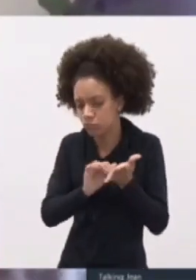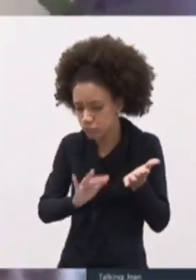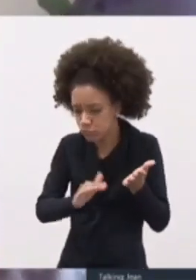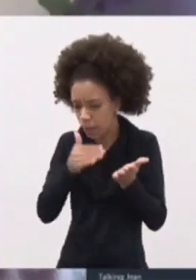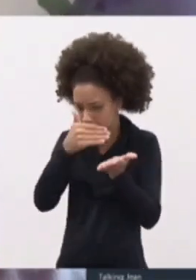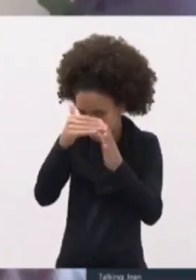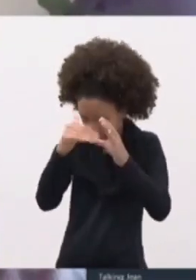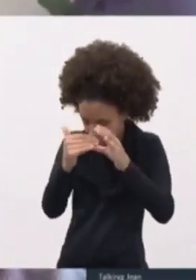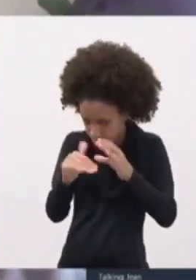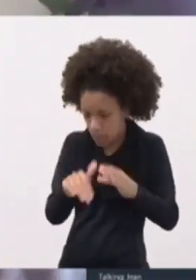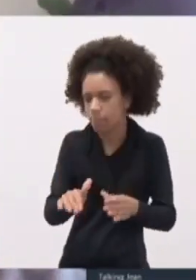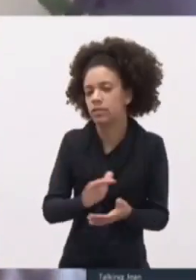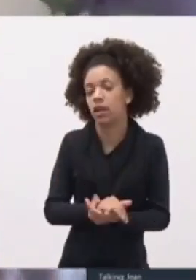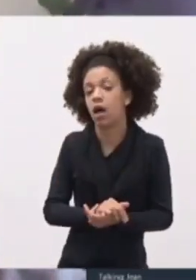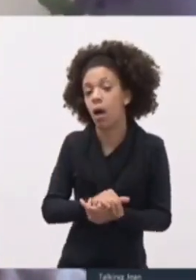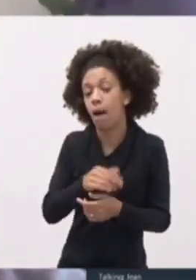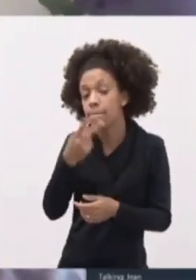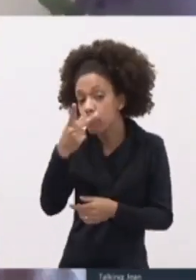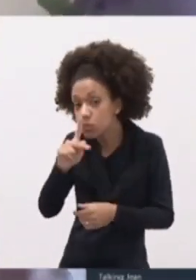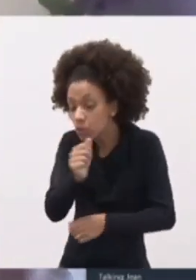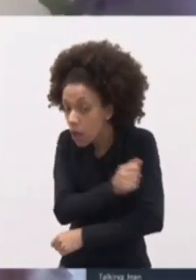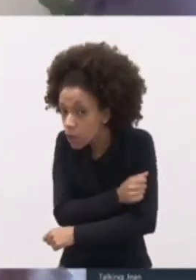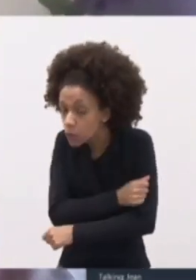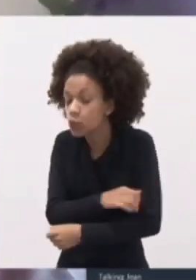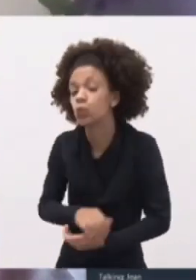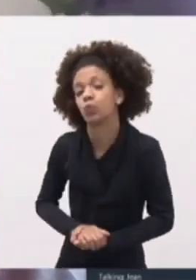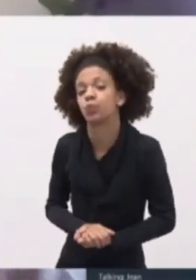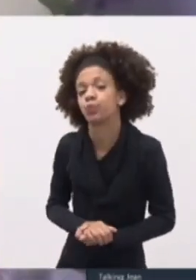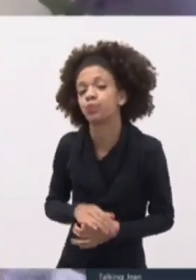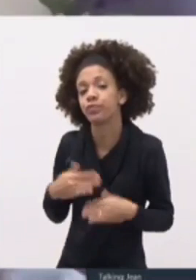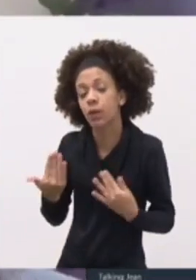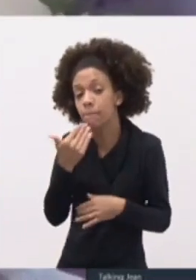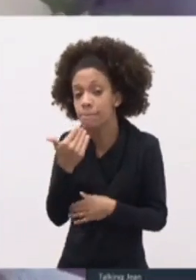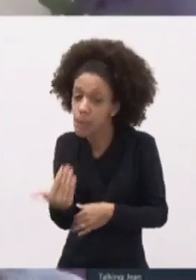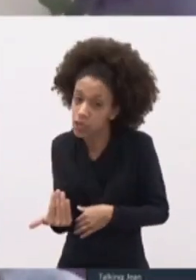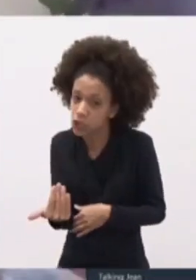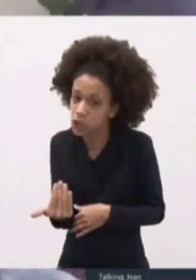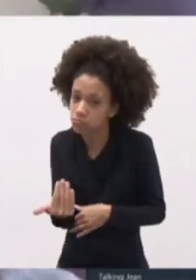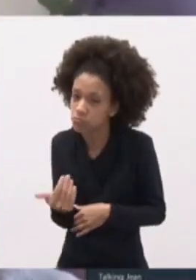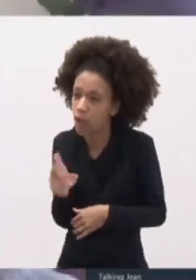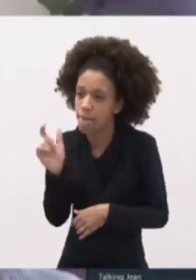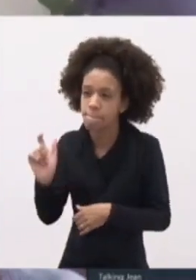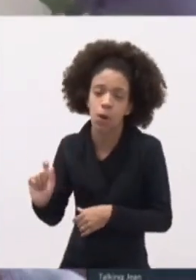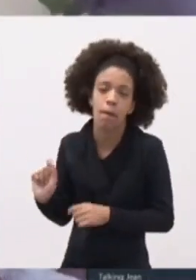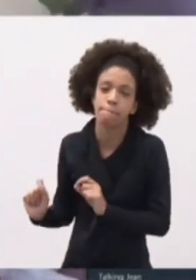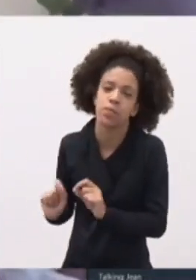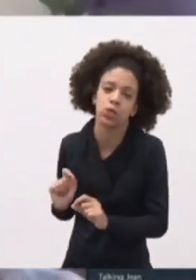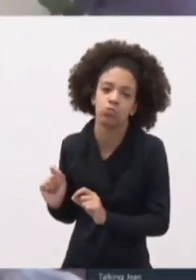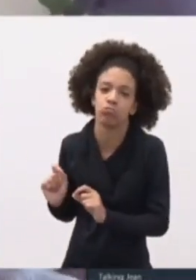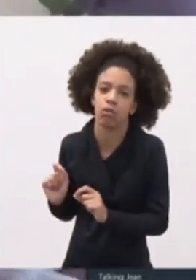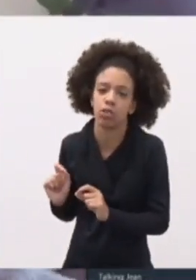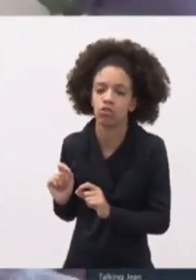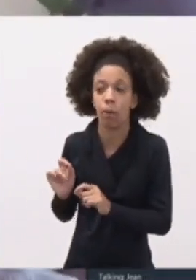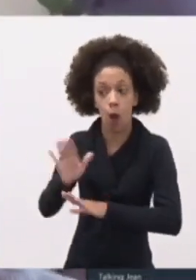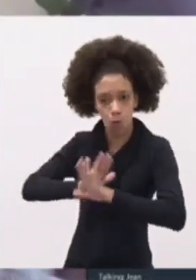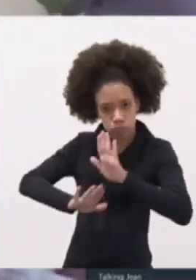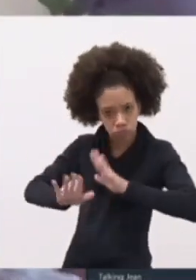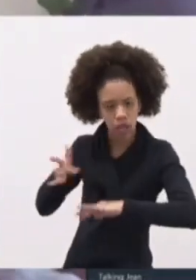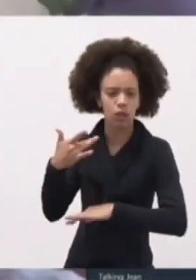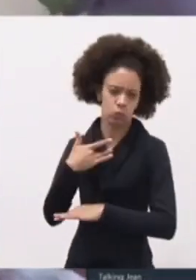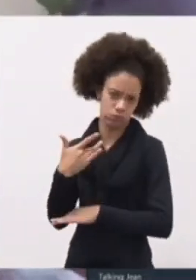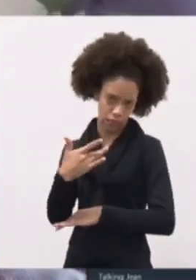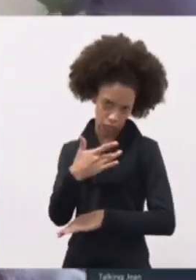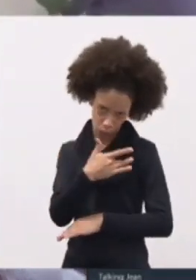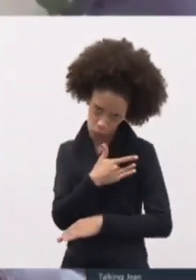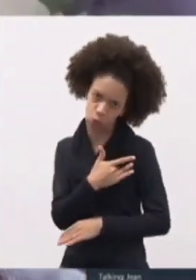seu aluno, e você pede para alguém enviar, pede para ele retirar, tomando todos os cuidados de saúde aí,